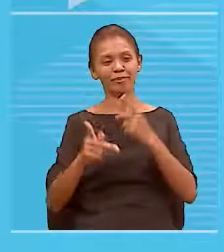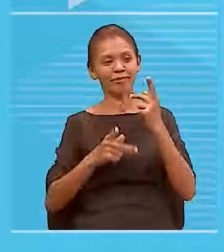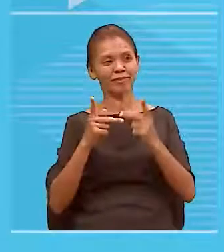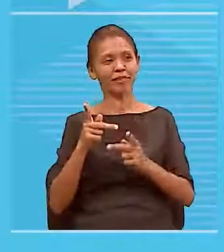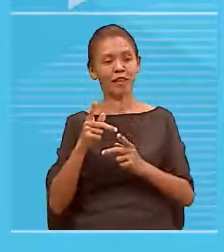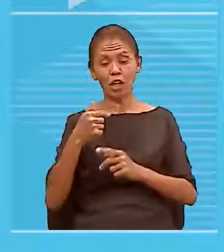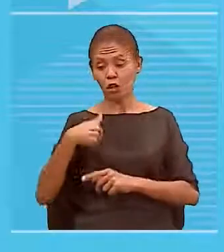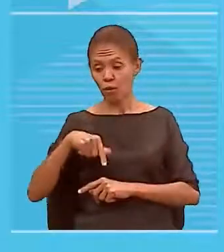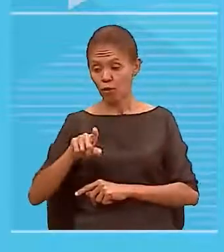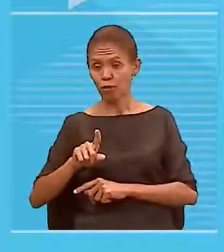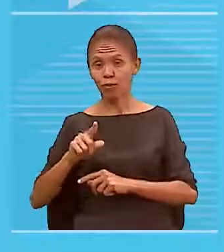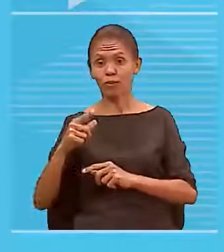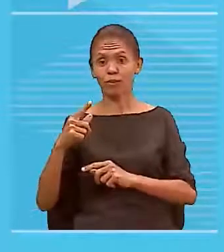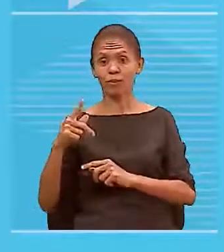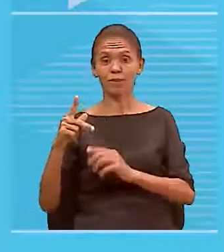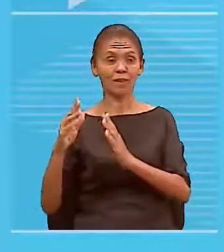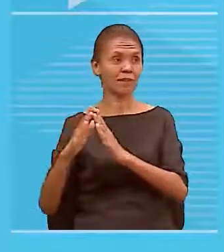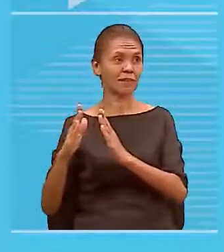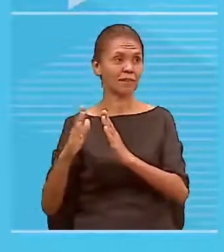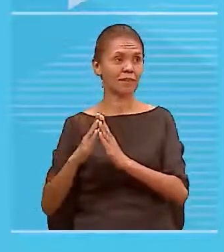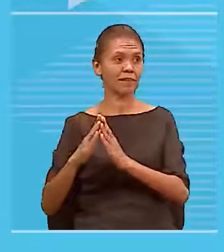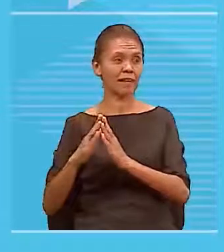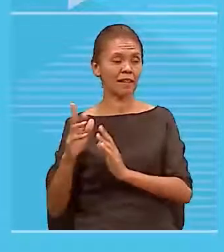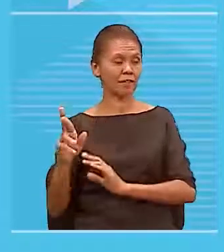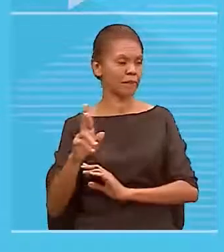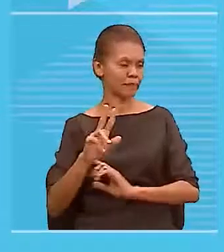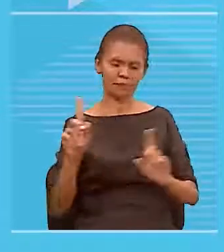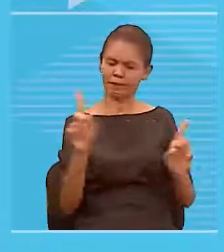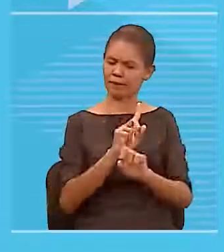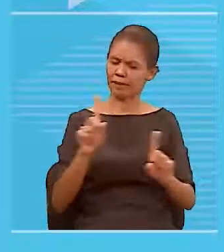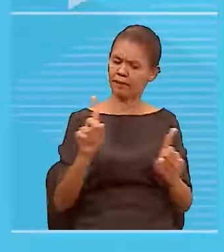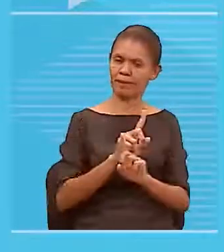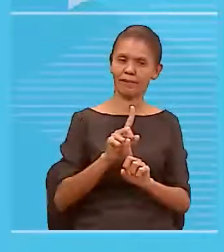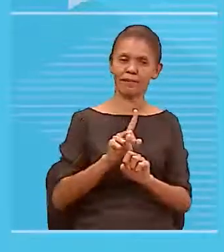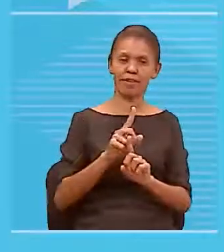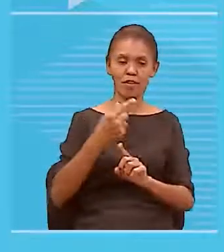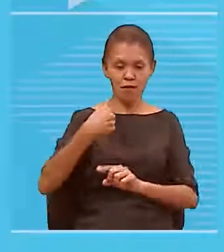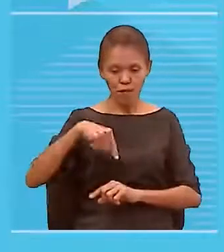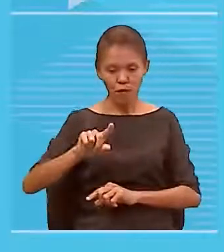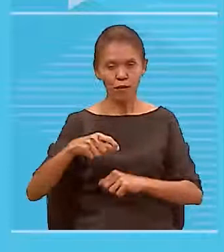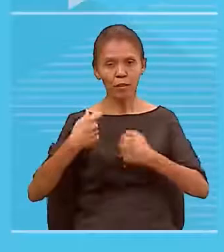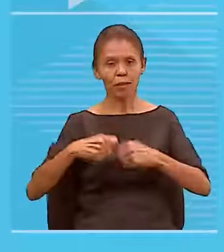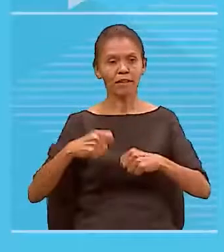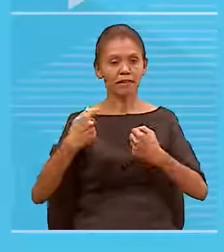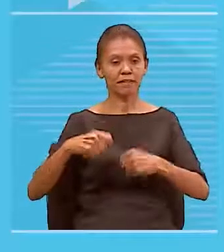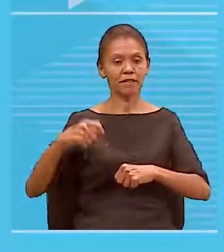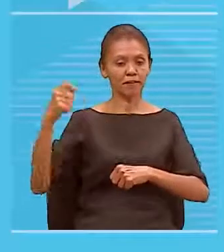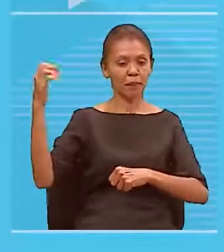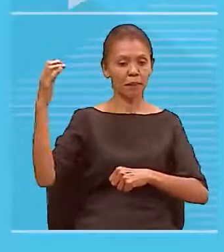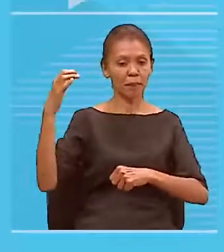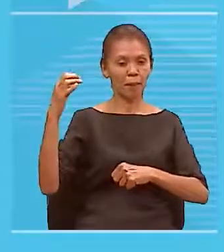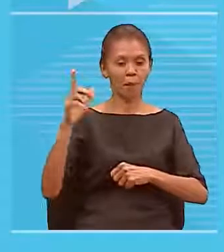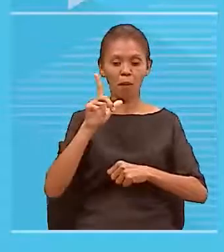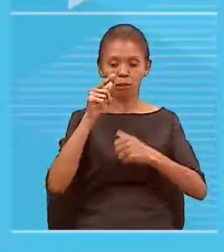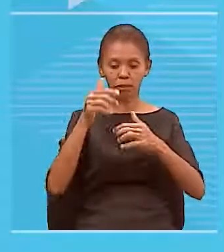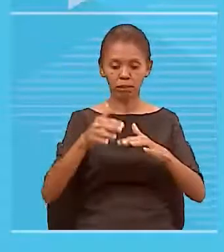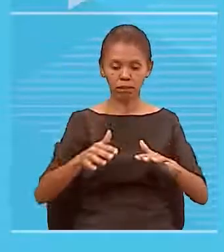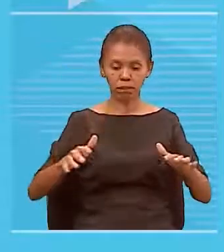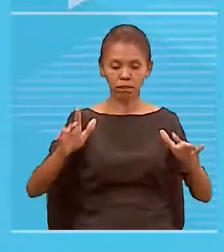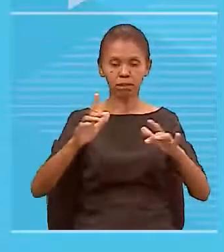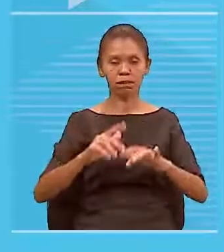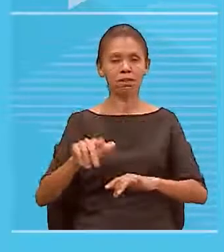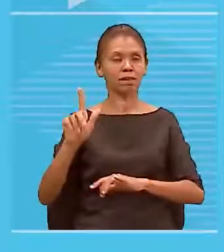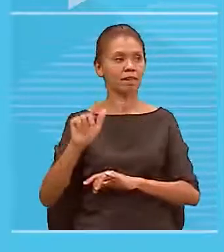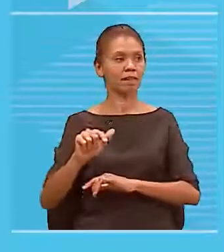aí na tua casa aí eu respondi não você não vem não aí ele disse assim eu vou porque eu preciso tomar um banho de piscina aí eu disse